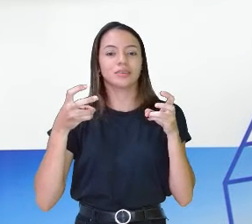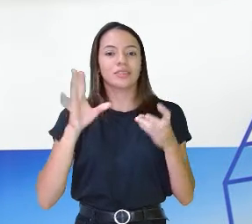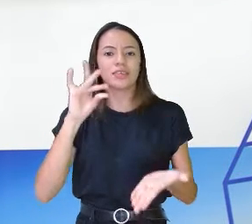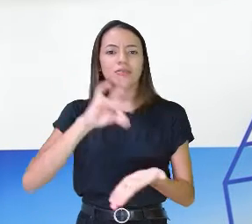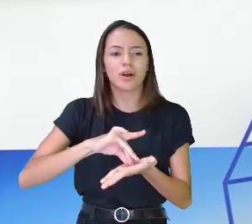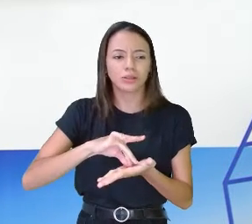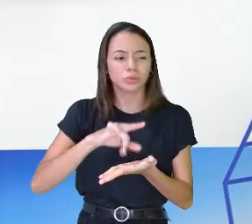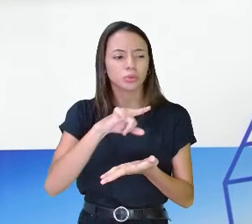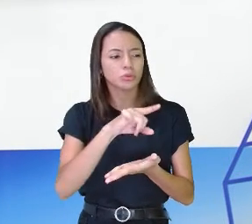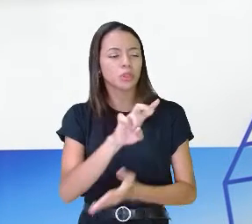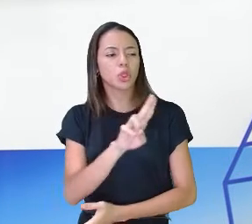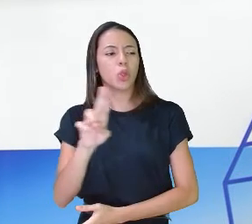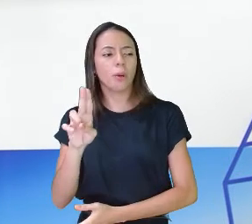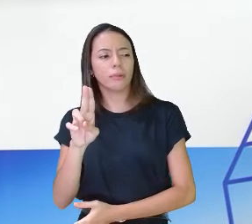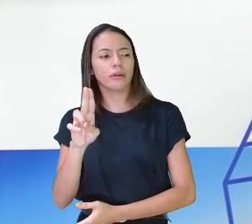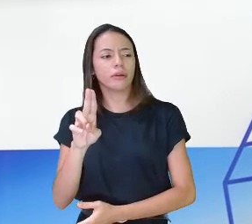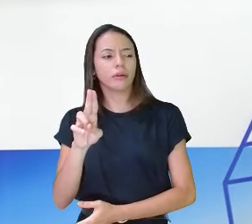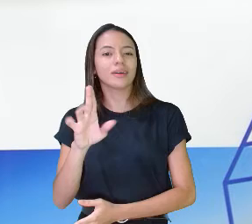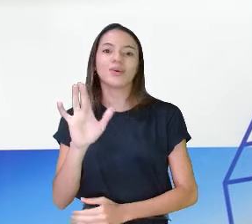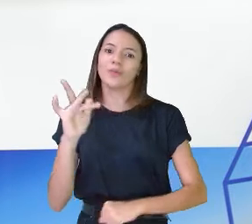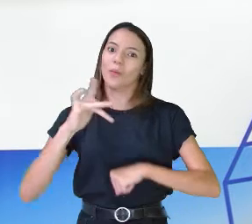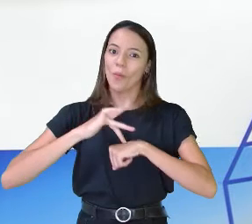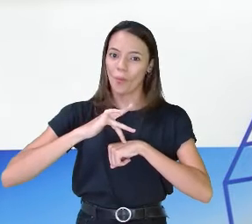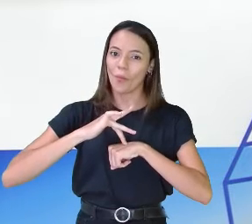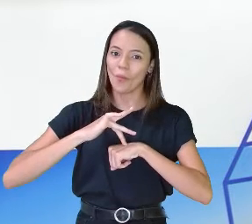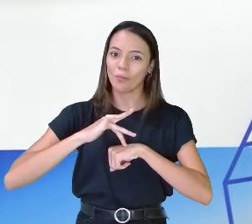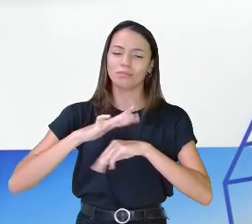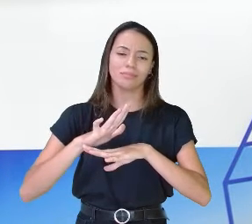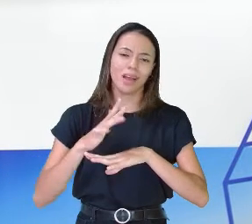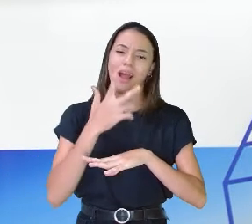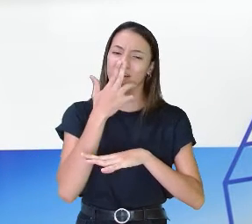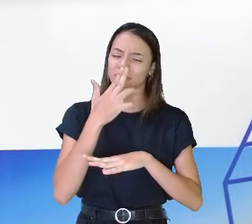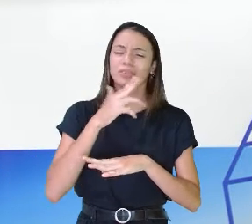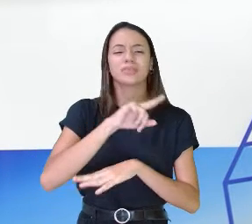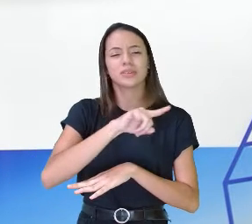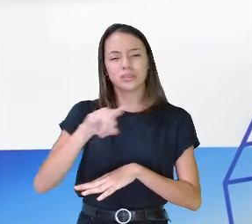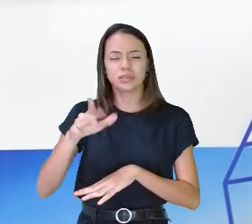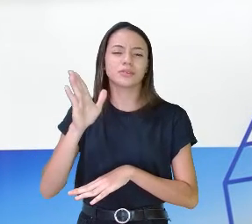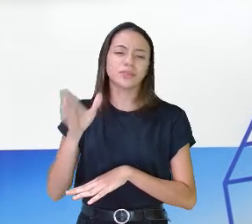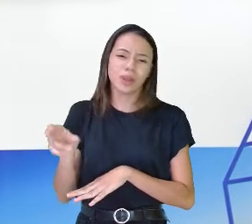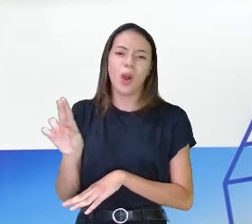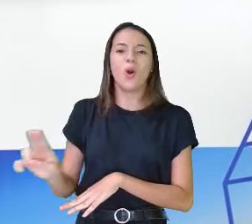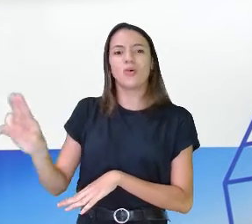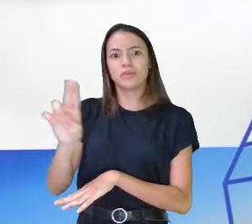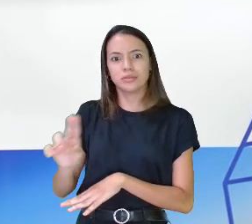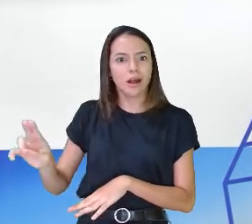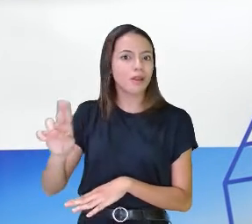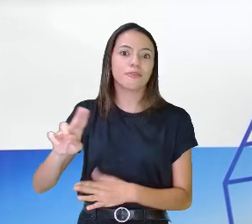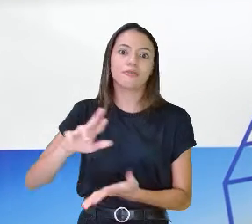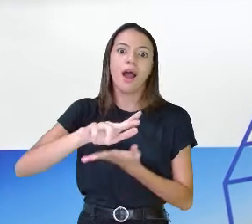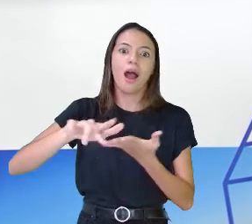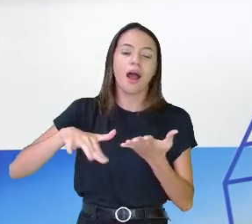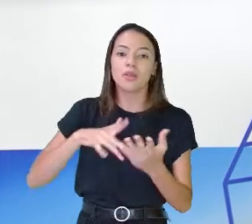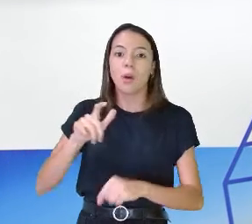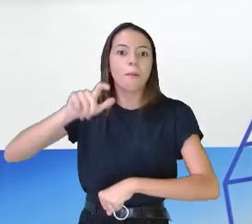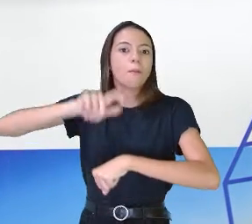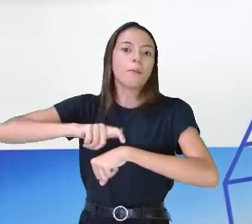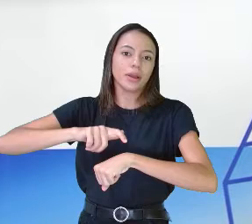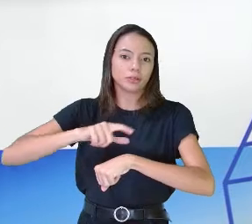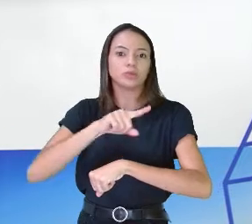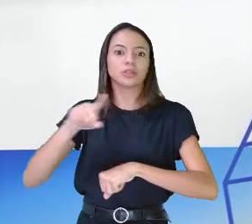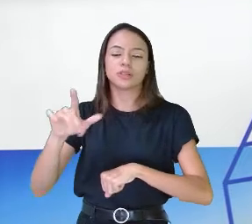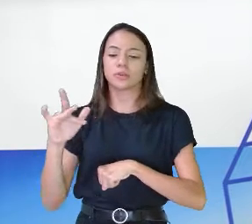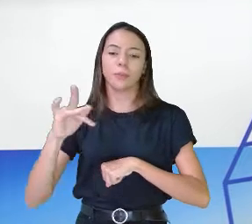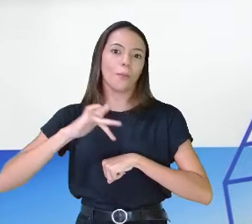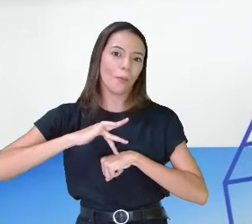nomear o mecanismo que a gente usa. Então, várias vezes, eu tenho certeza que vocês em alguma situação já foram bastante irônicos,